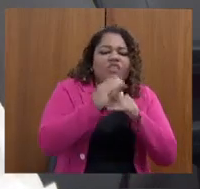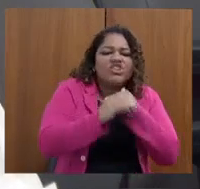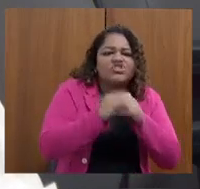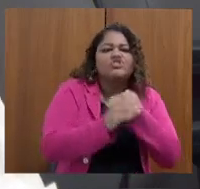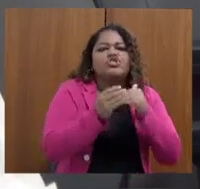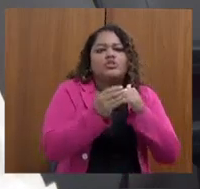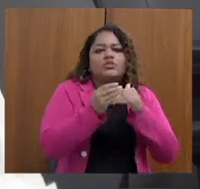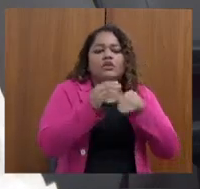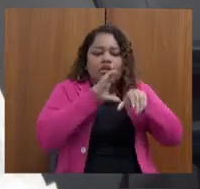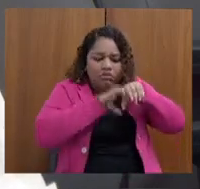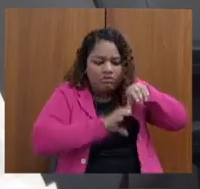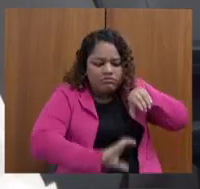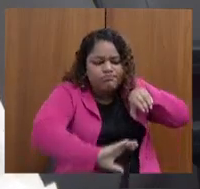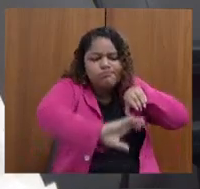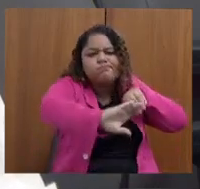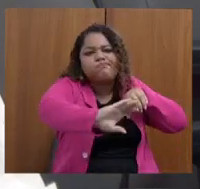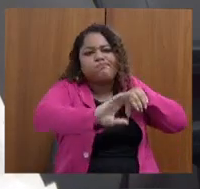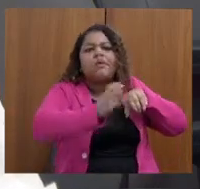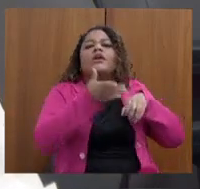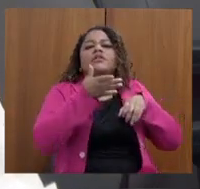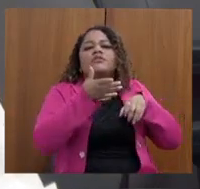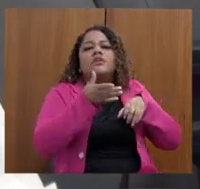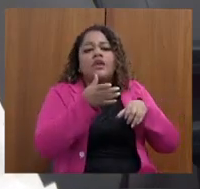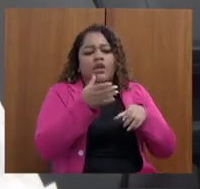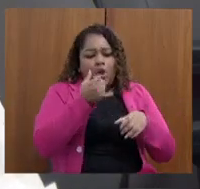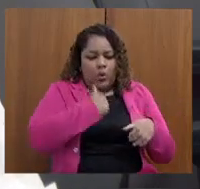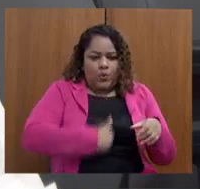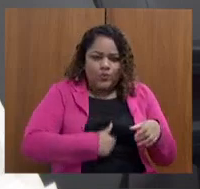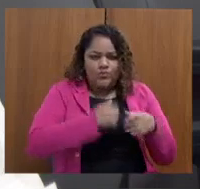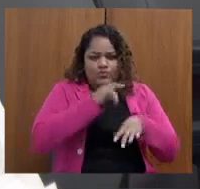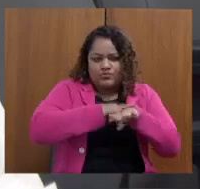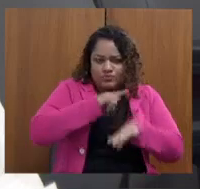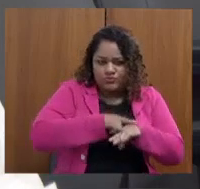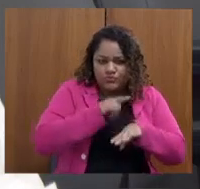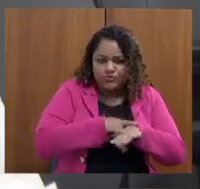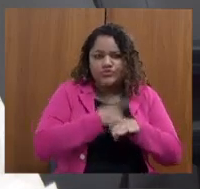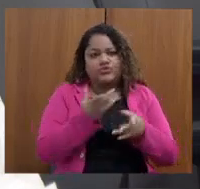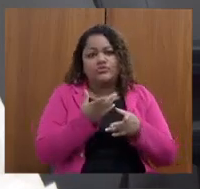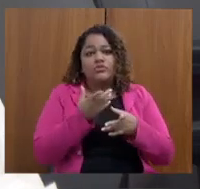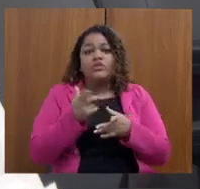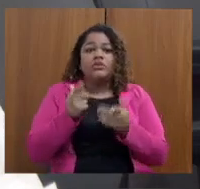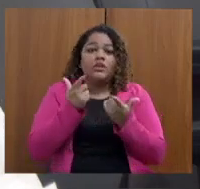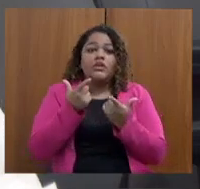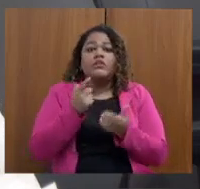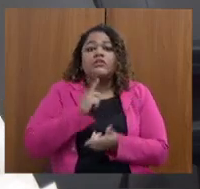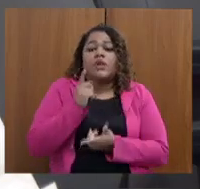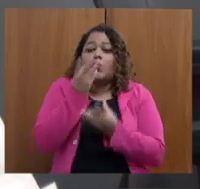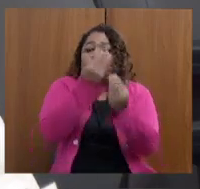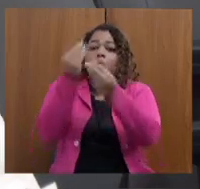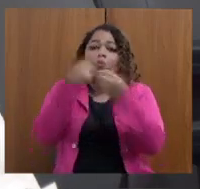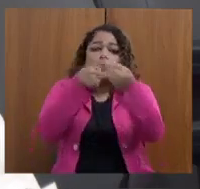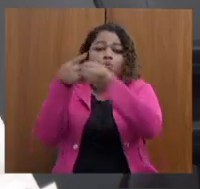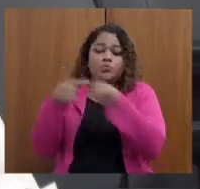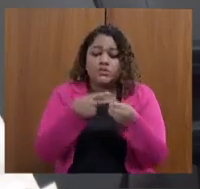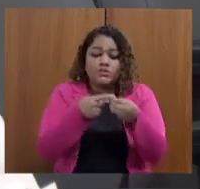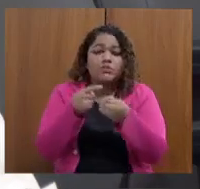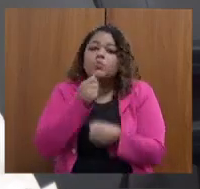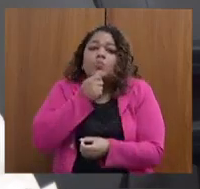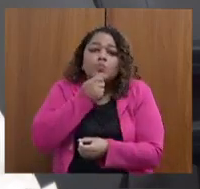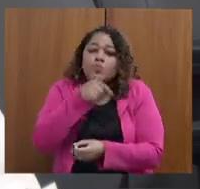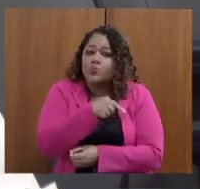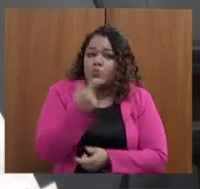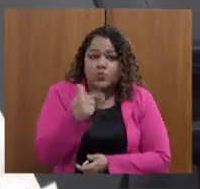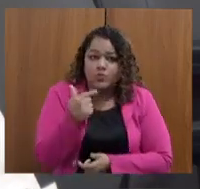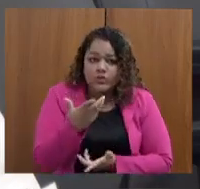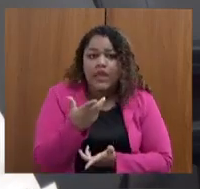não terem tratamento de esgoto despejarem o esgoto diretamente nos nossos Rios O que vai ter consequências muito